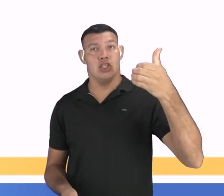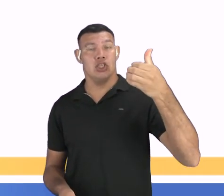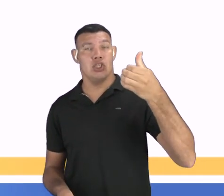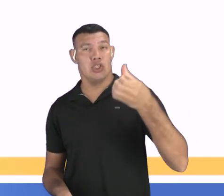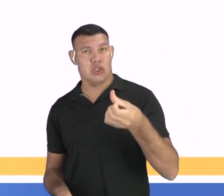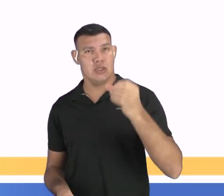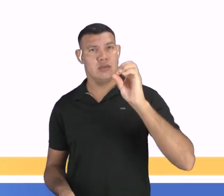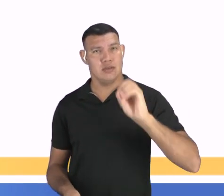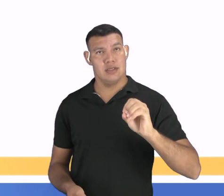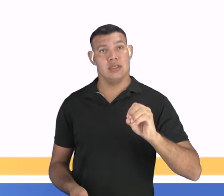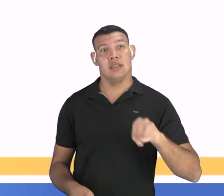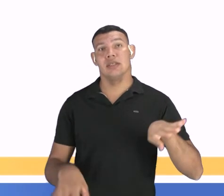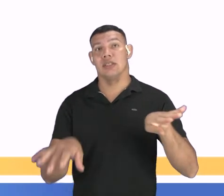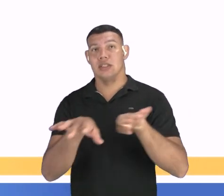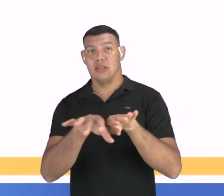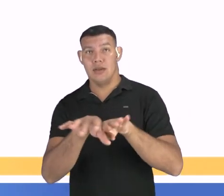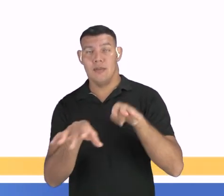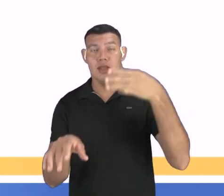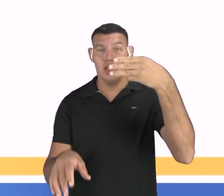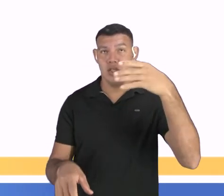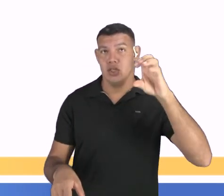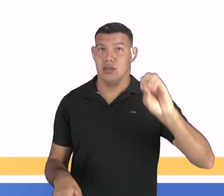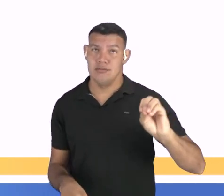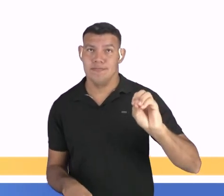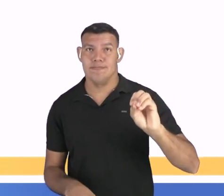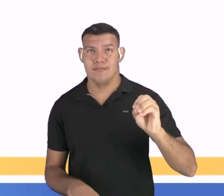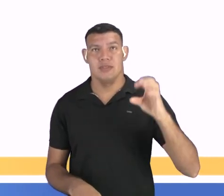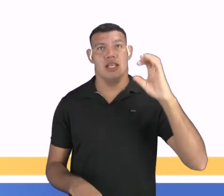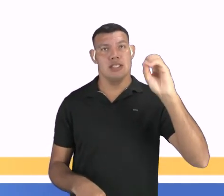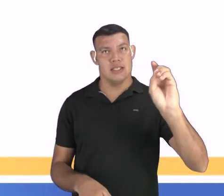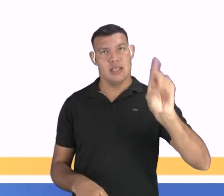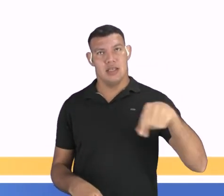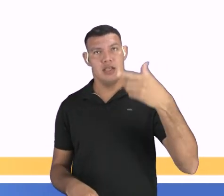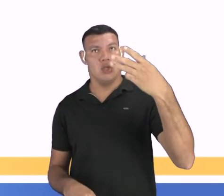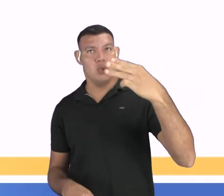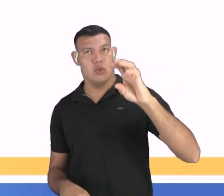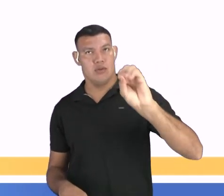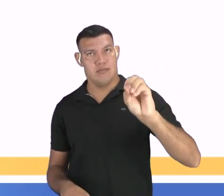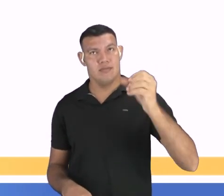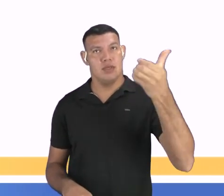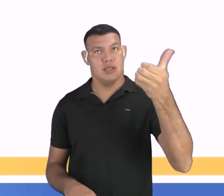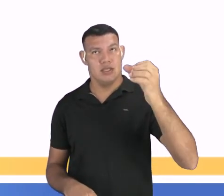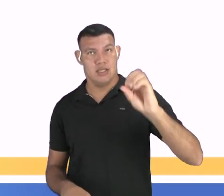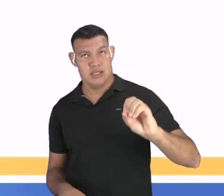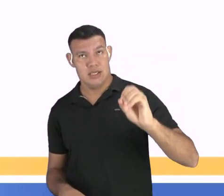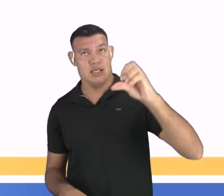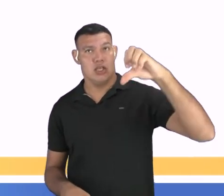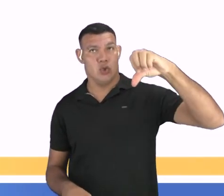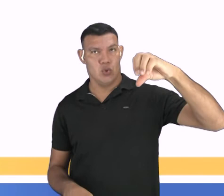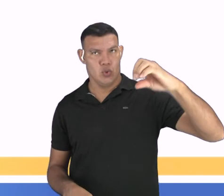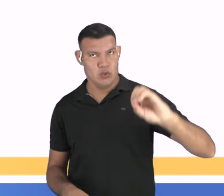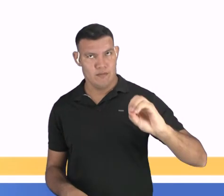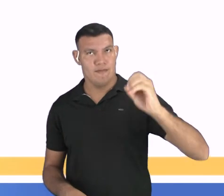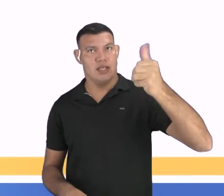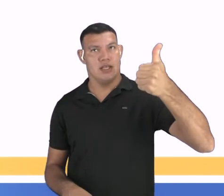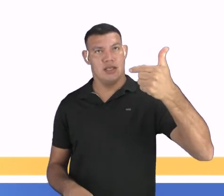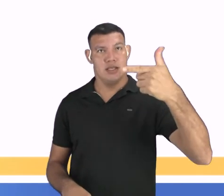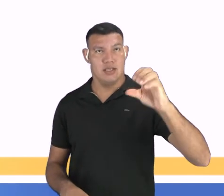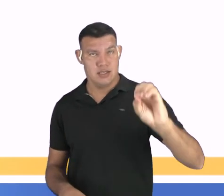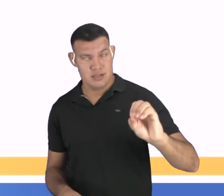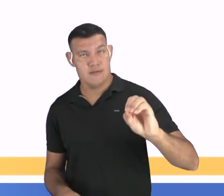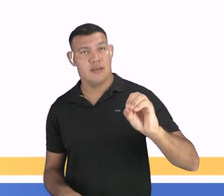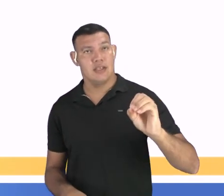60, 90, 120, 150 e assim por diante. Observe aí que o primeiro múltiplo comum entre esses